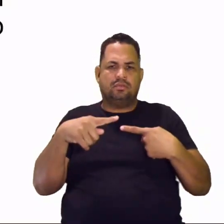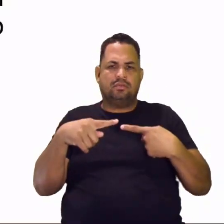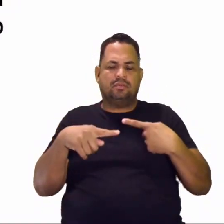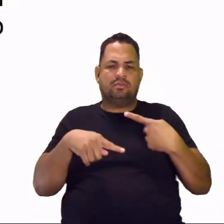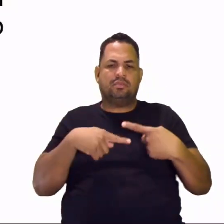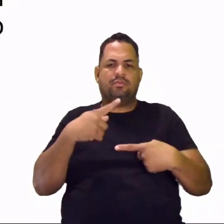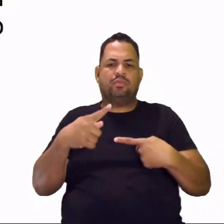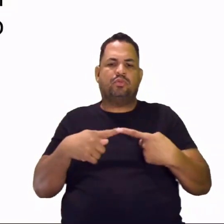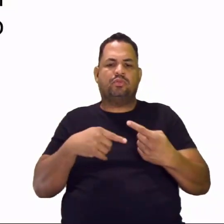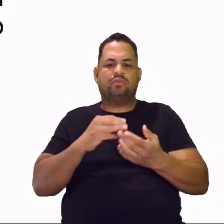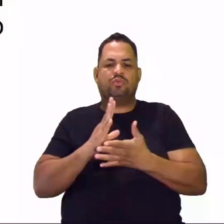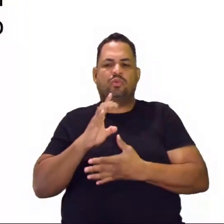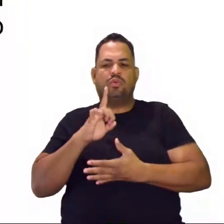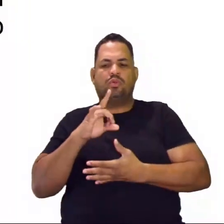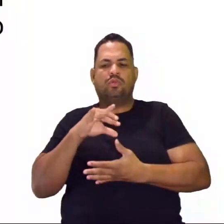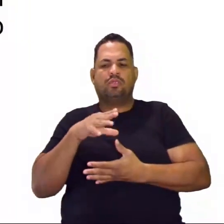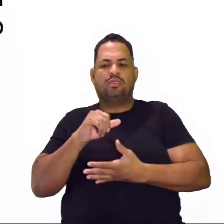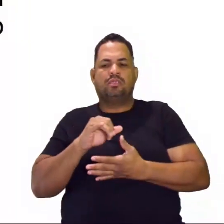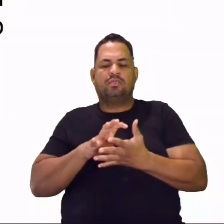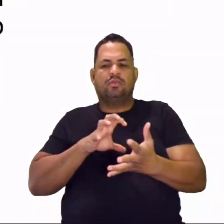do colonialismo. É